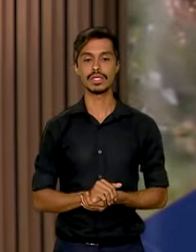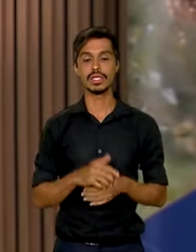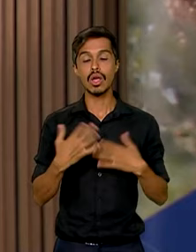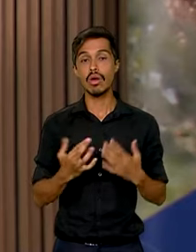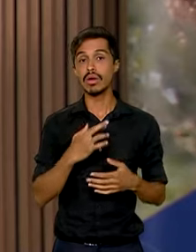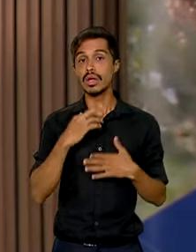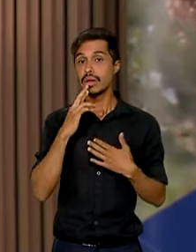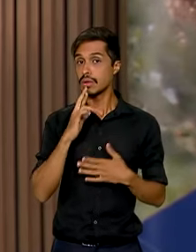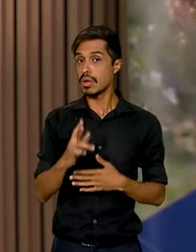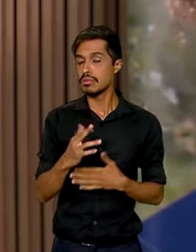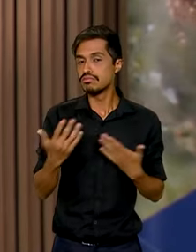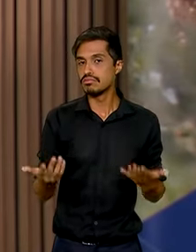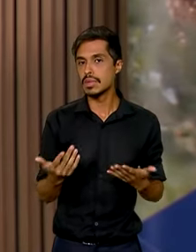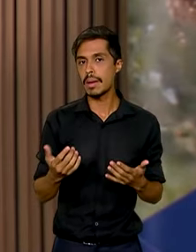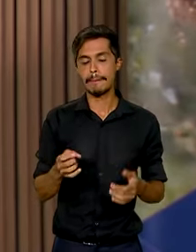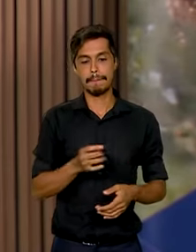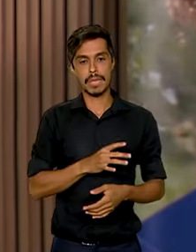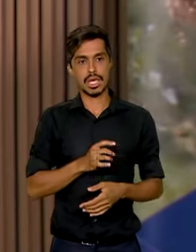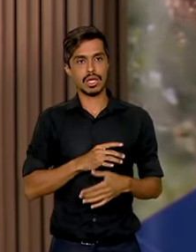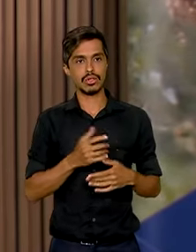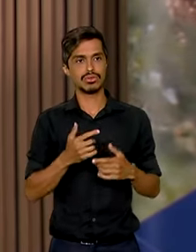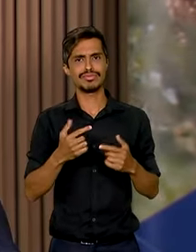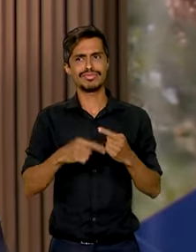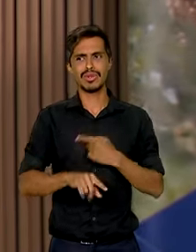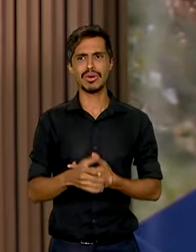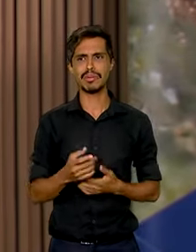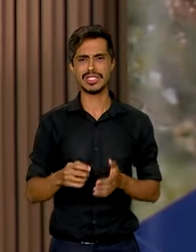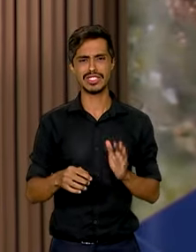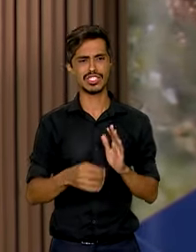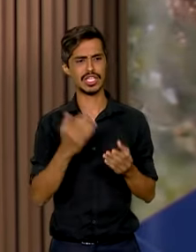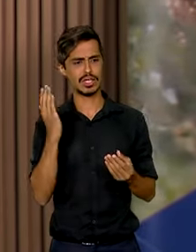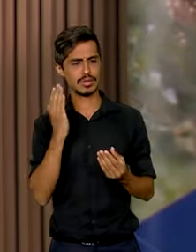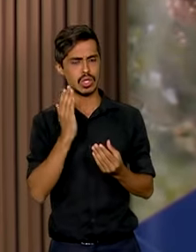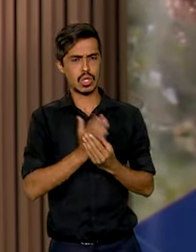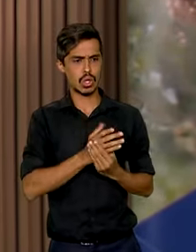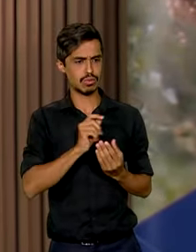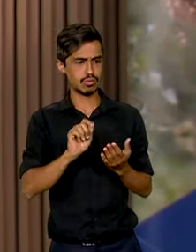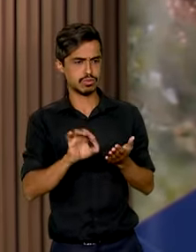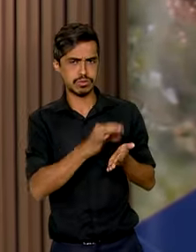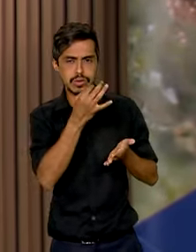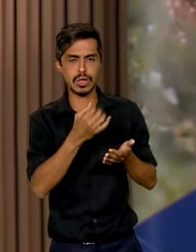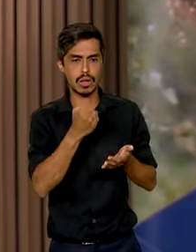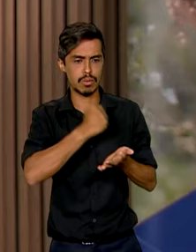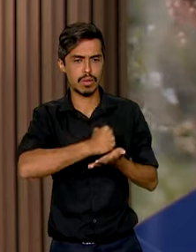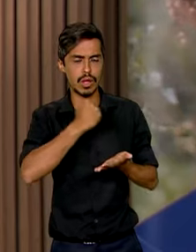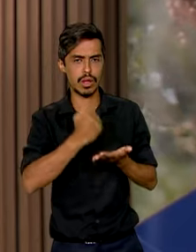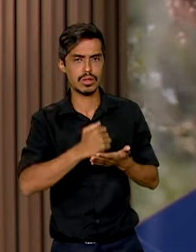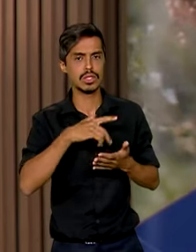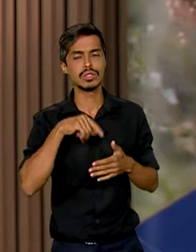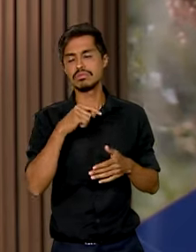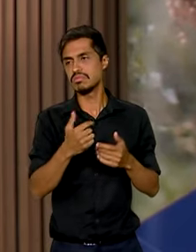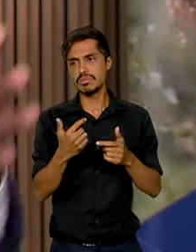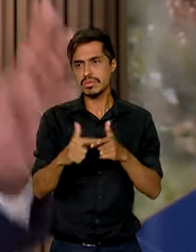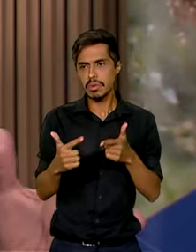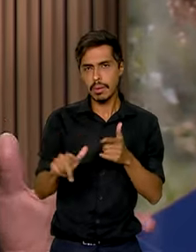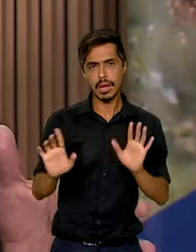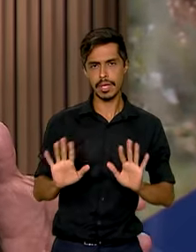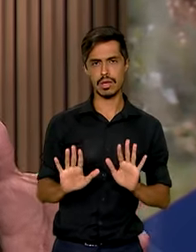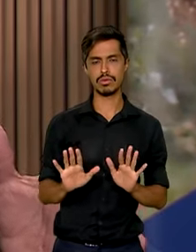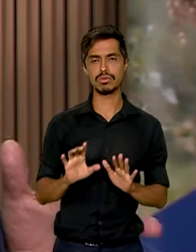não tem mais sentido o medo não é de assinar a carteira de regularizar o CNPJ é